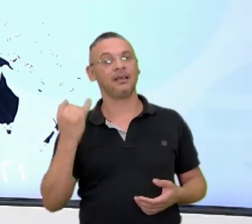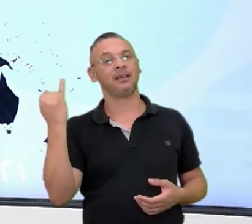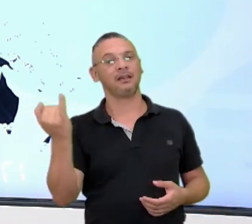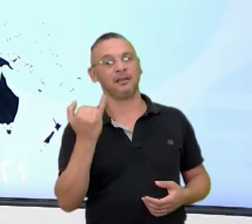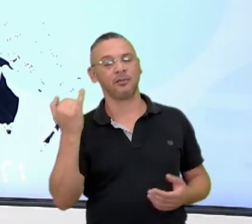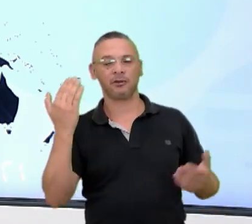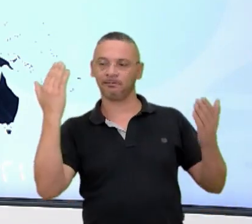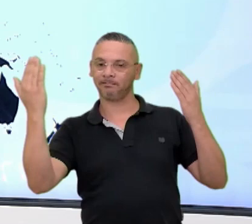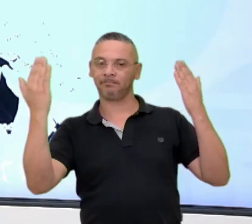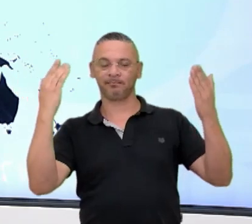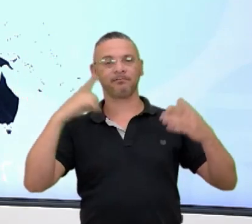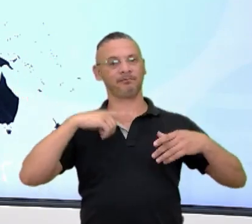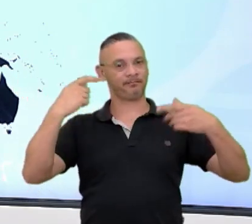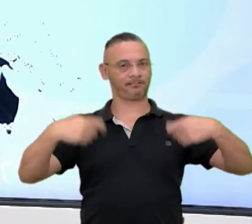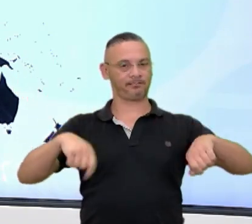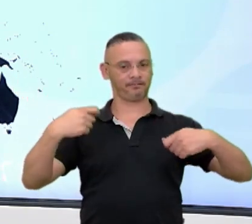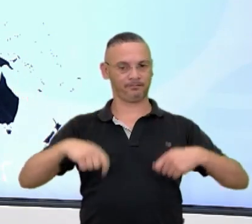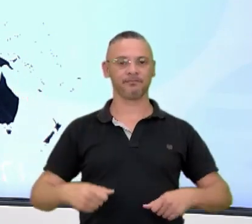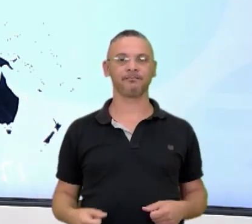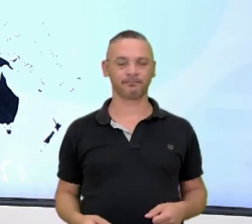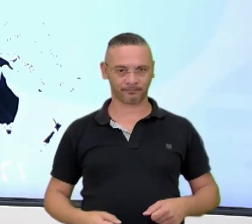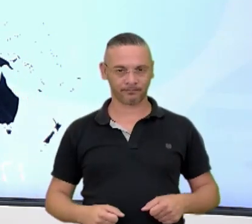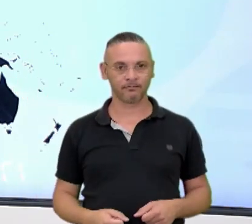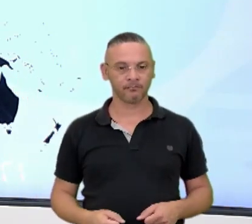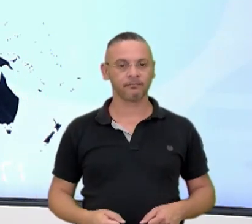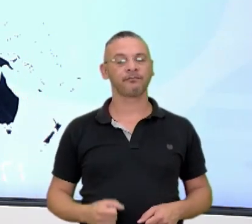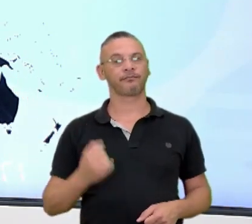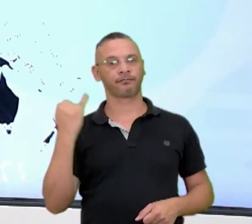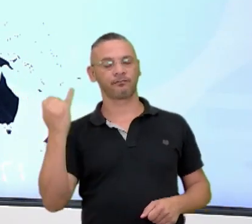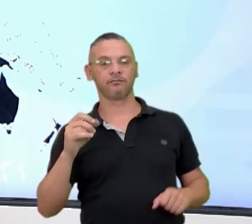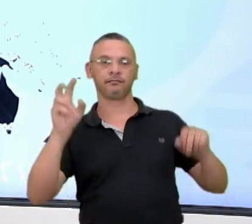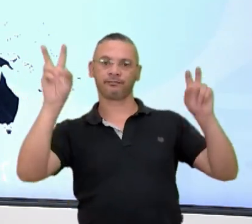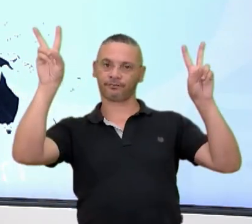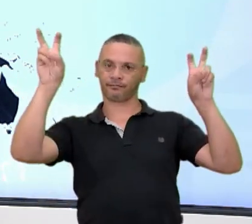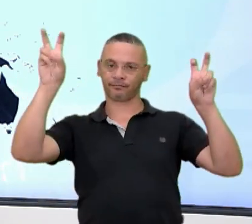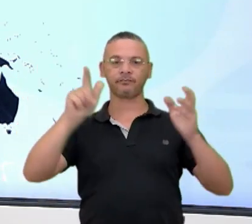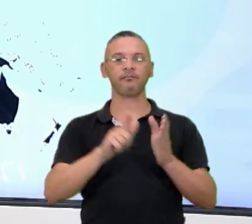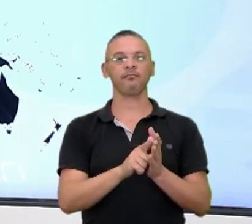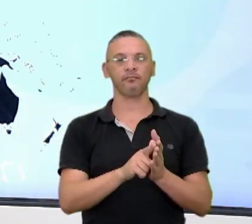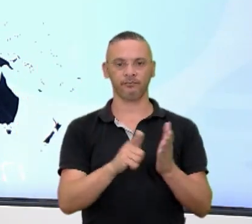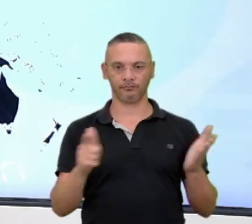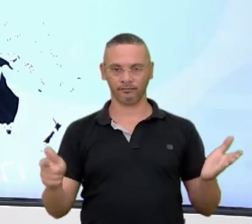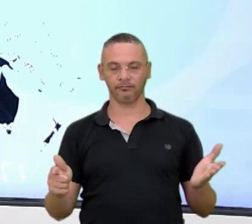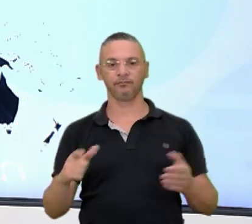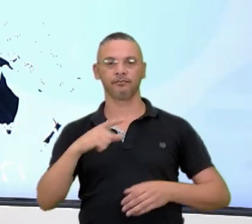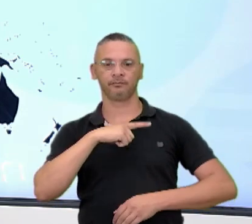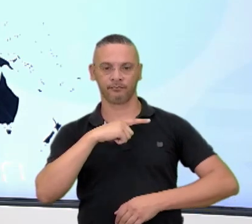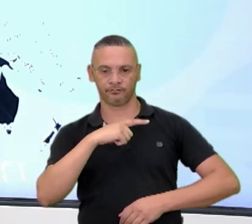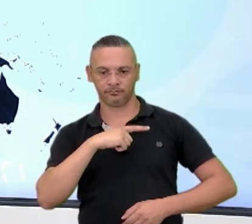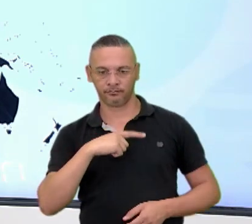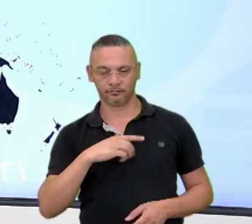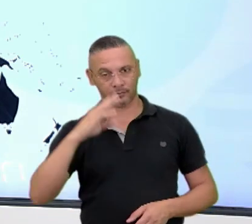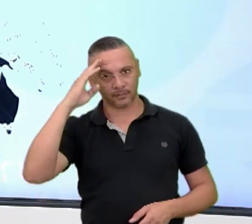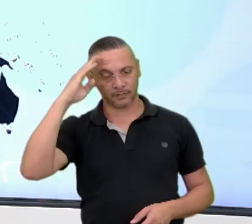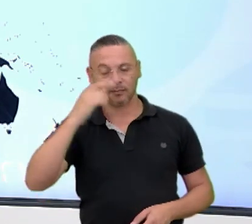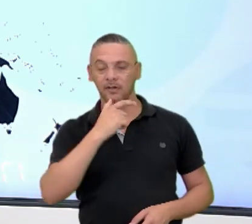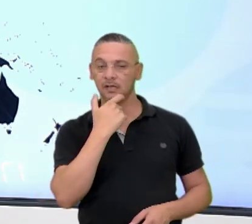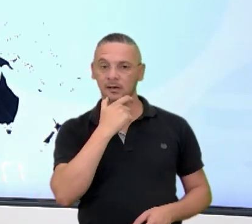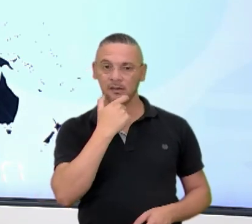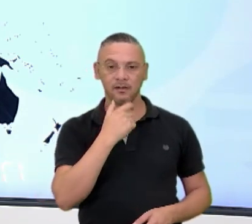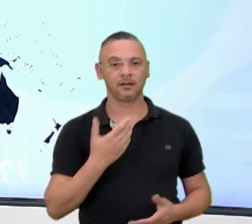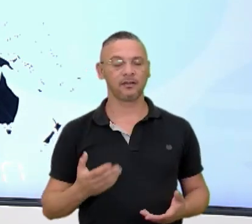leu, ela veio do russo direto, veio do russo para o inglês, para o francês. Se tem uma agência de notícia que ela passa notícia para